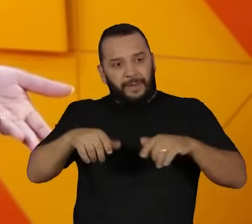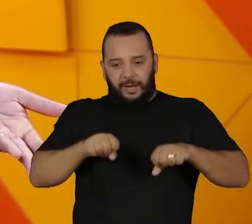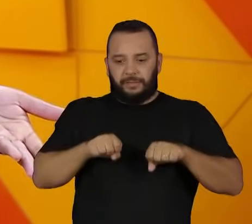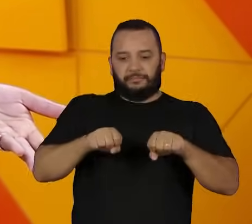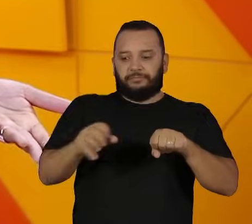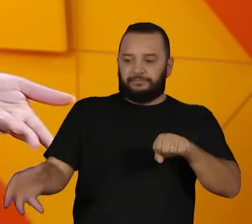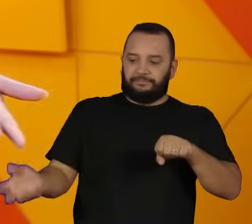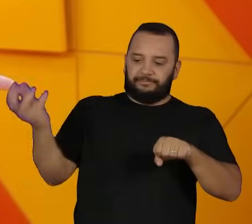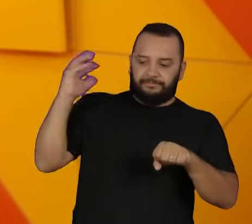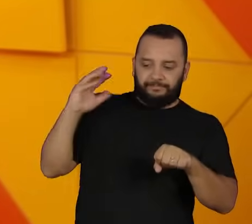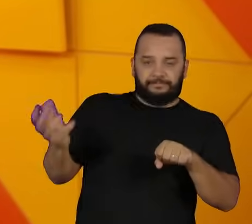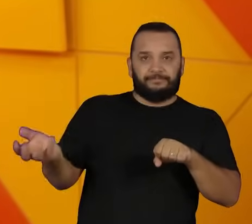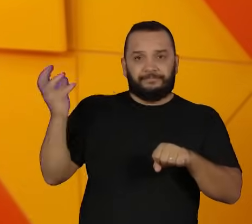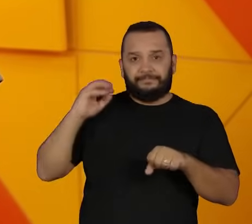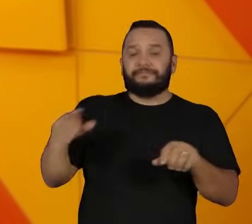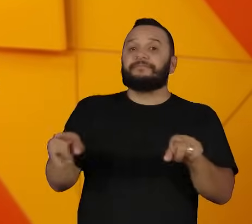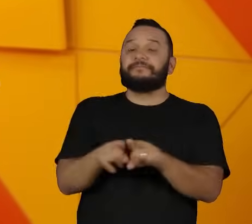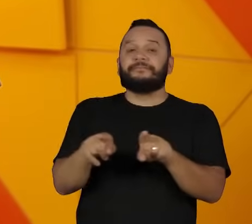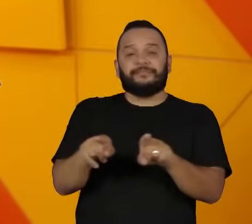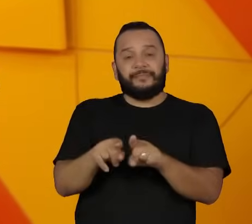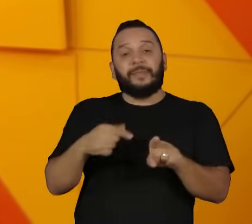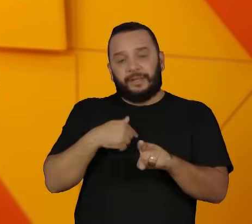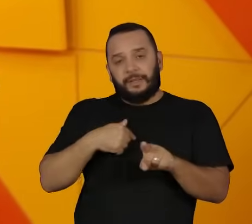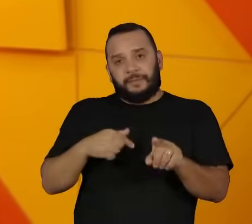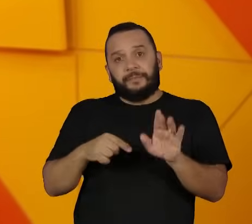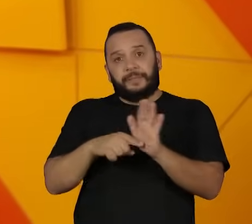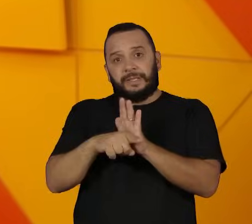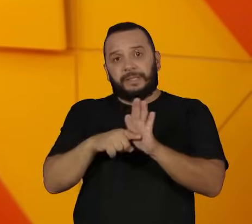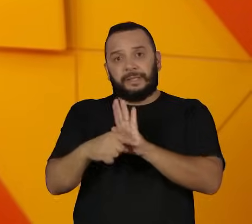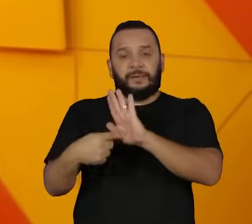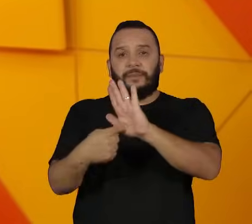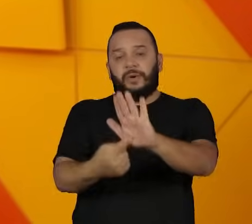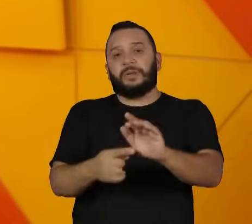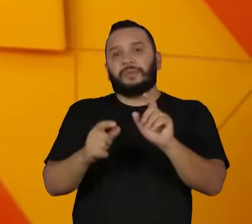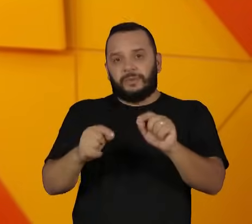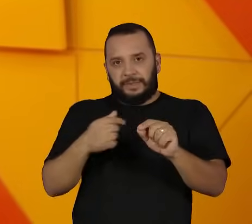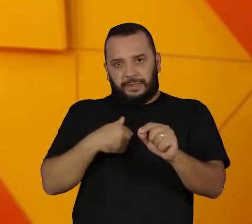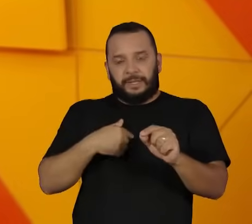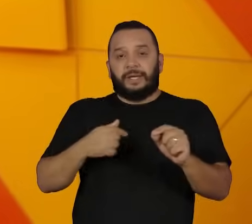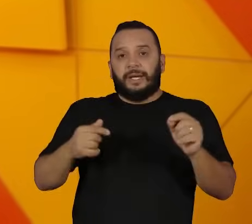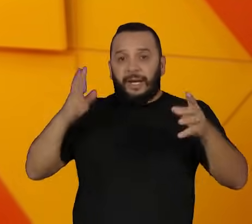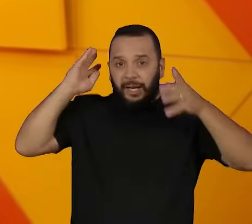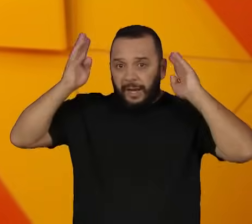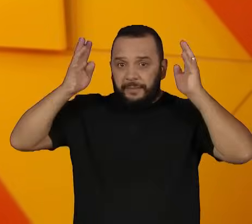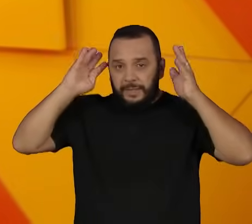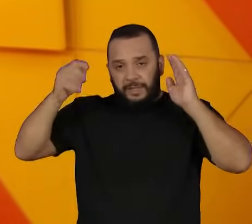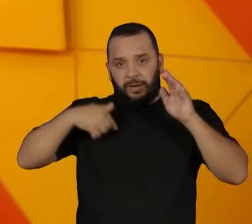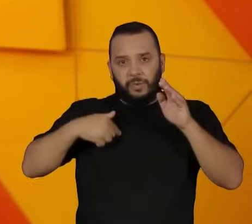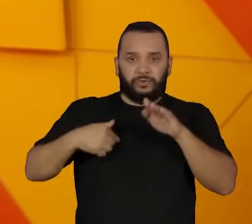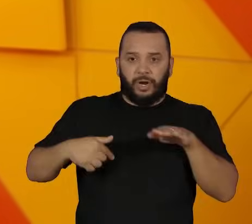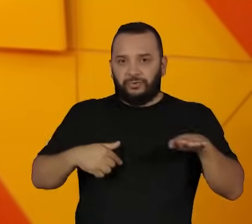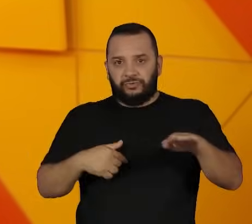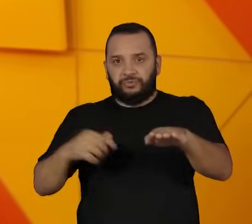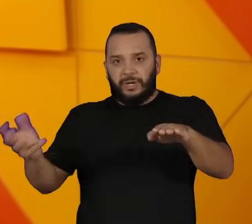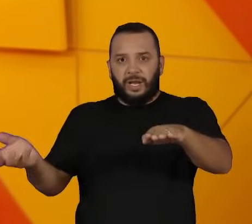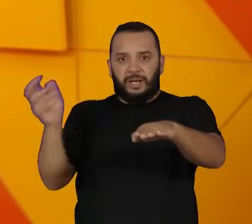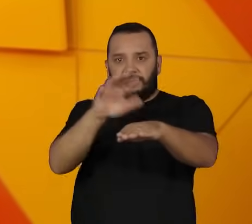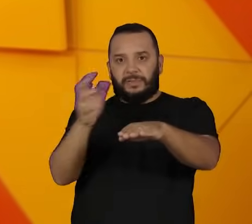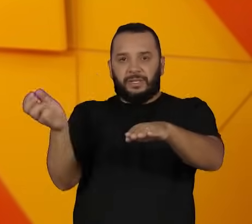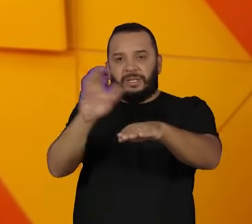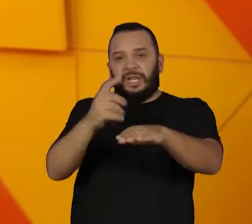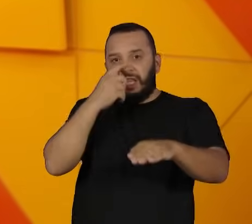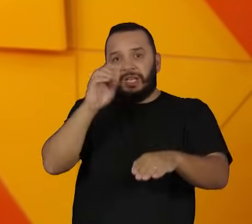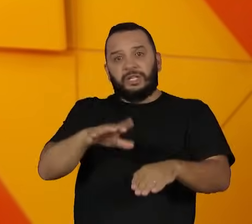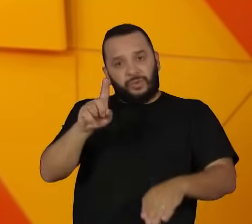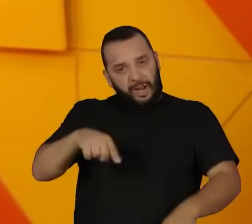dos coletores, porque as estatísticas mostram que a coleta de lixo é uma das profissões mais perigosas, porque ela está incluindo